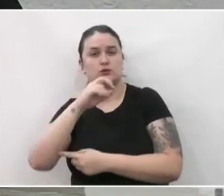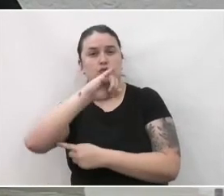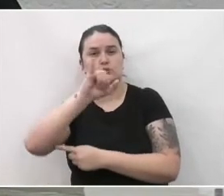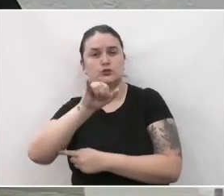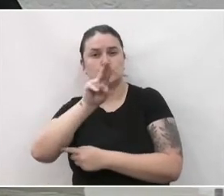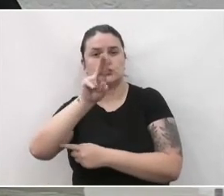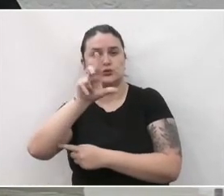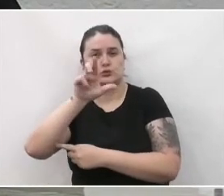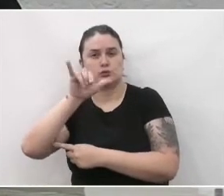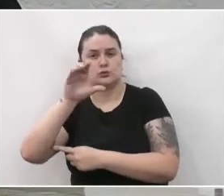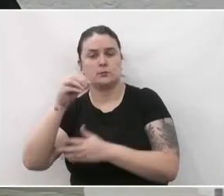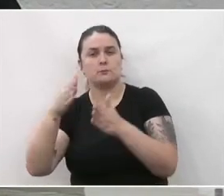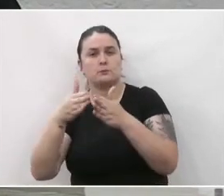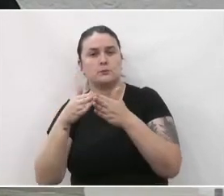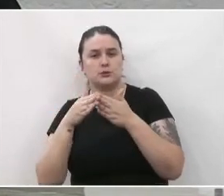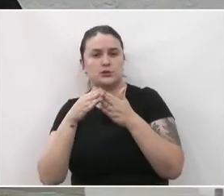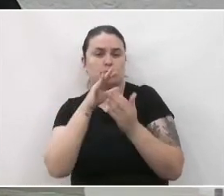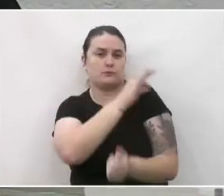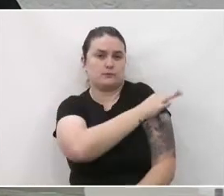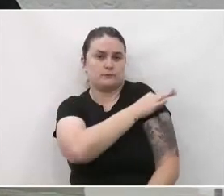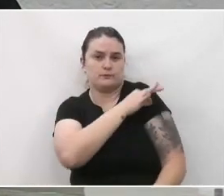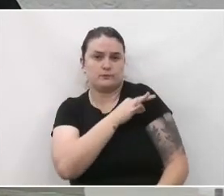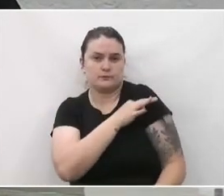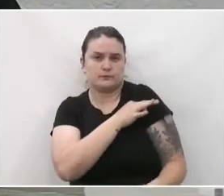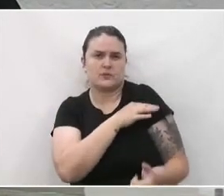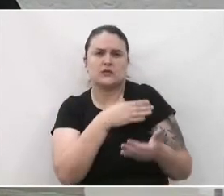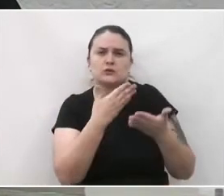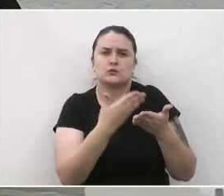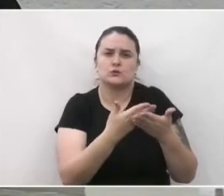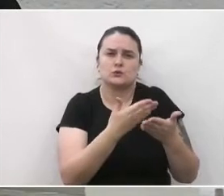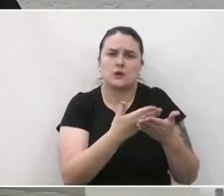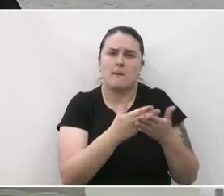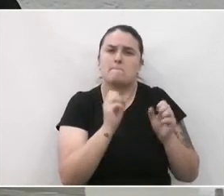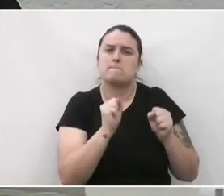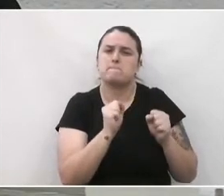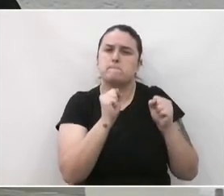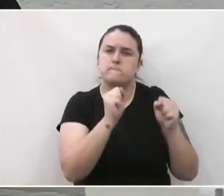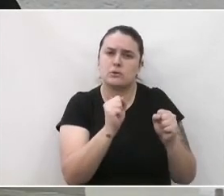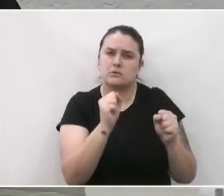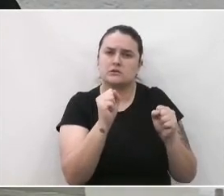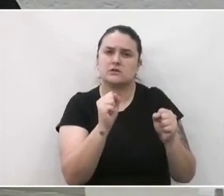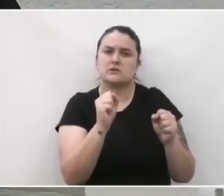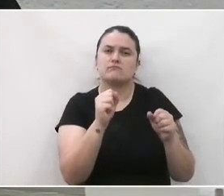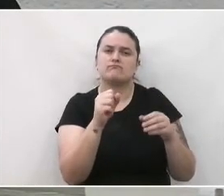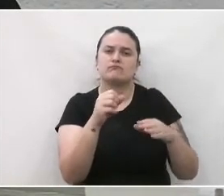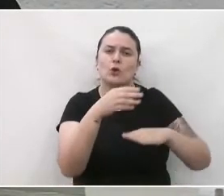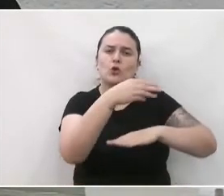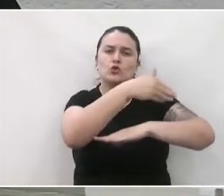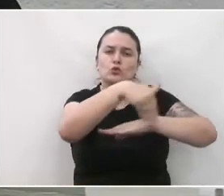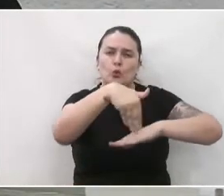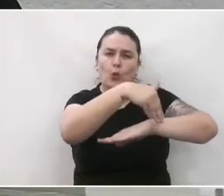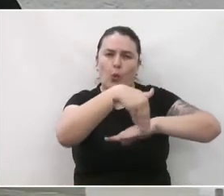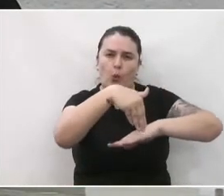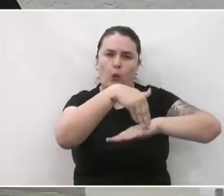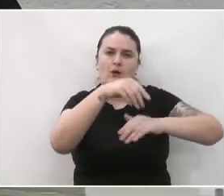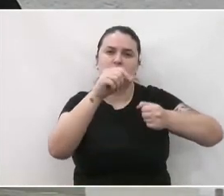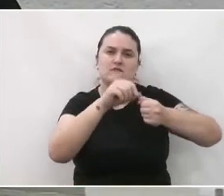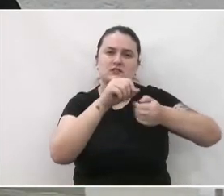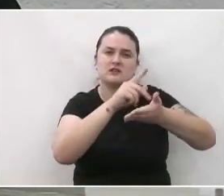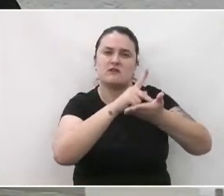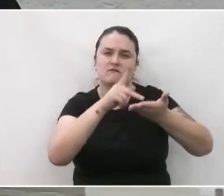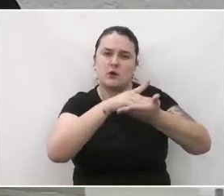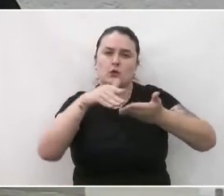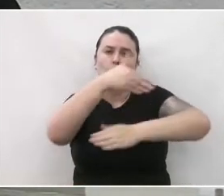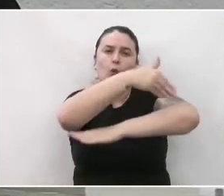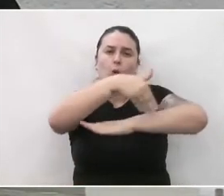Filho, ao senhor prefeito municipal que estude a possibilidade de incluir no programa de asfaltamento, pavimentação, a rua